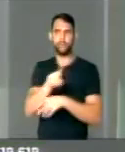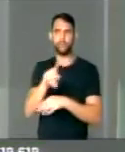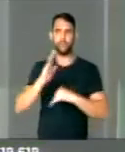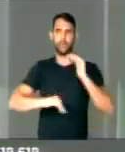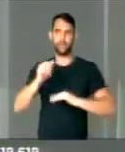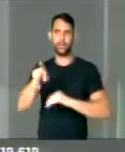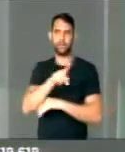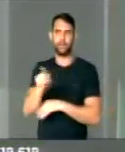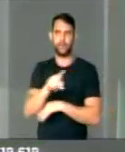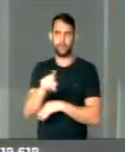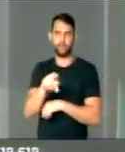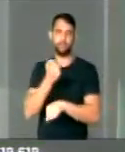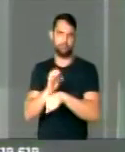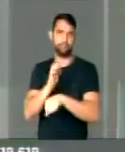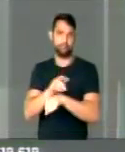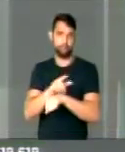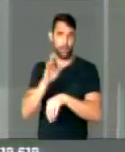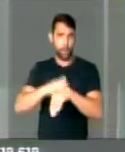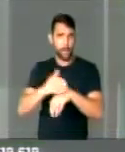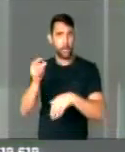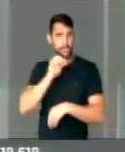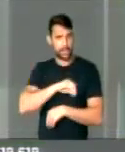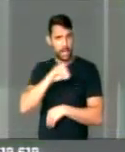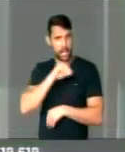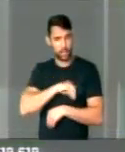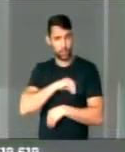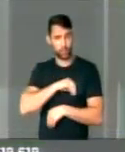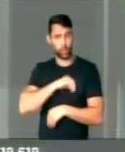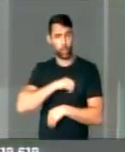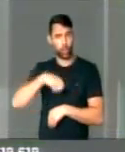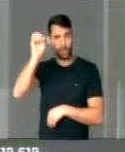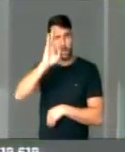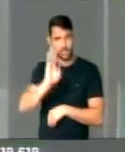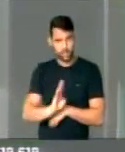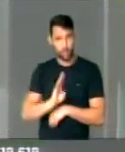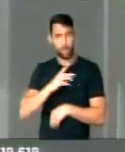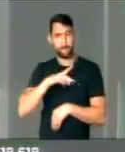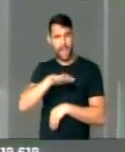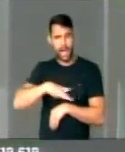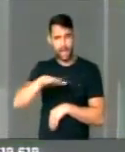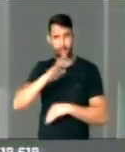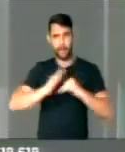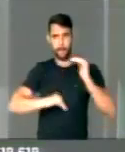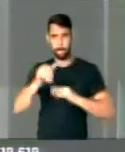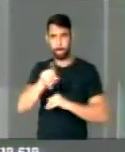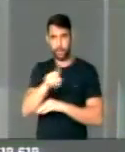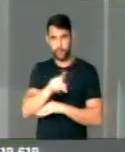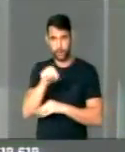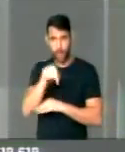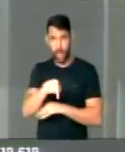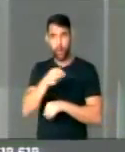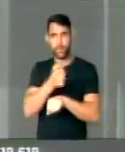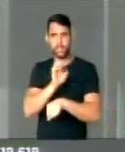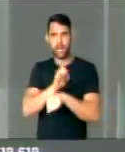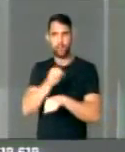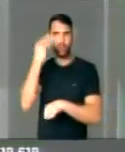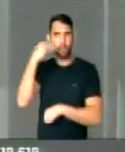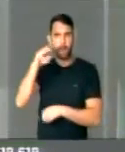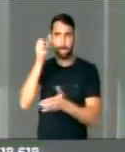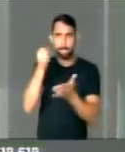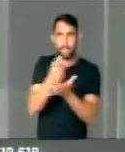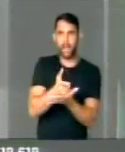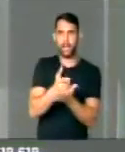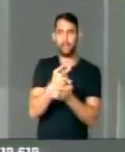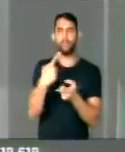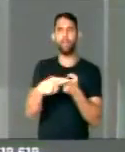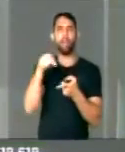nosso estado. Repito, o maior salário do país para educador é o estado do Maranhão, justamente onde há